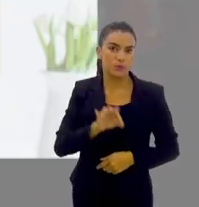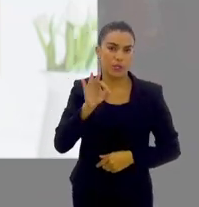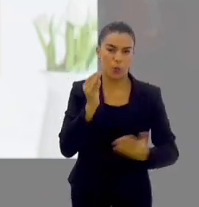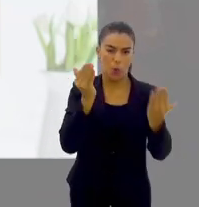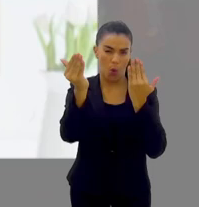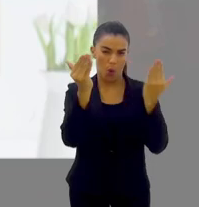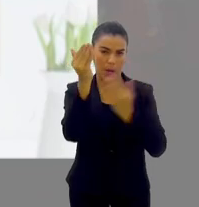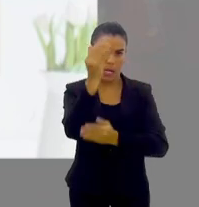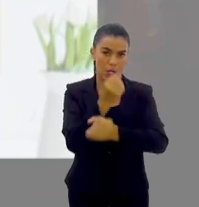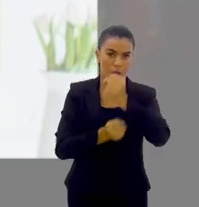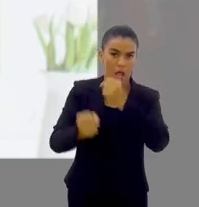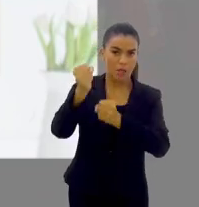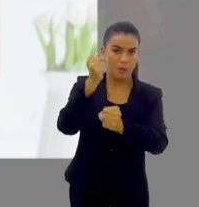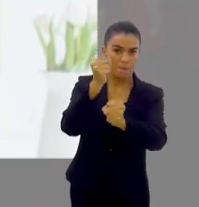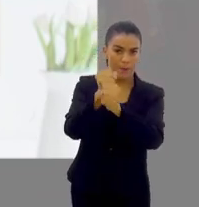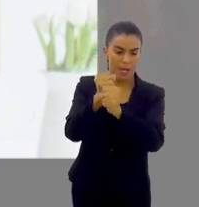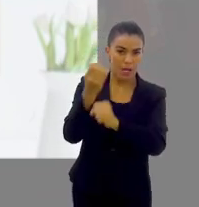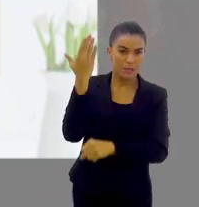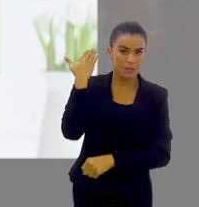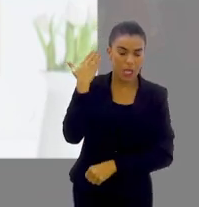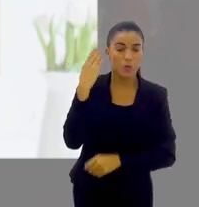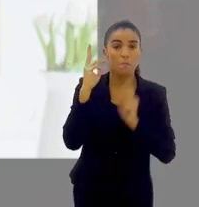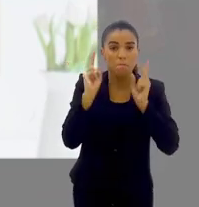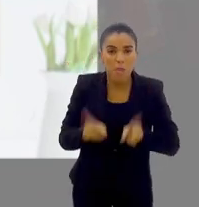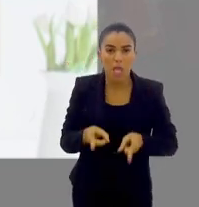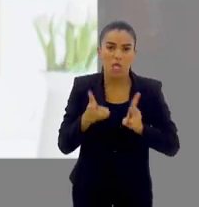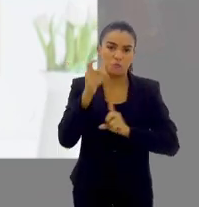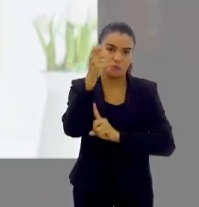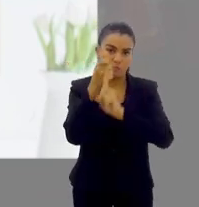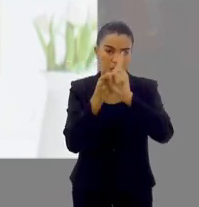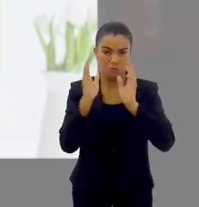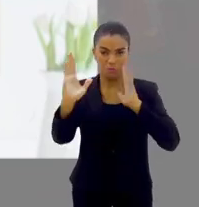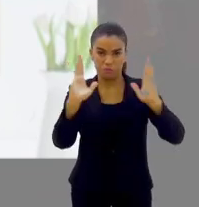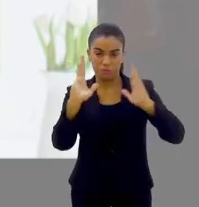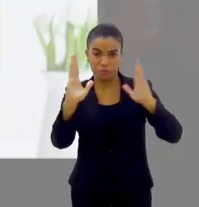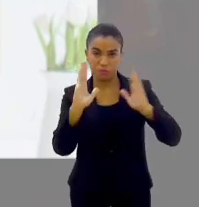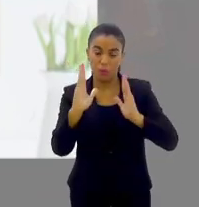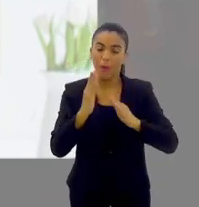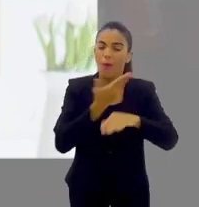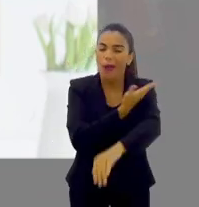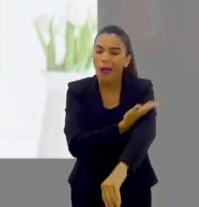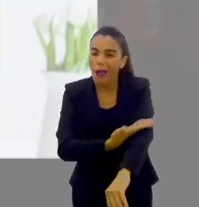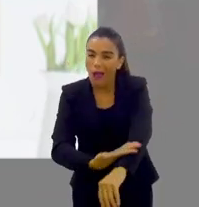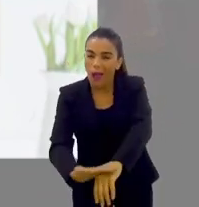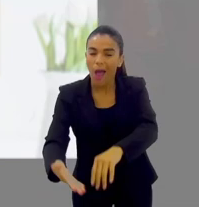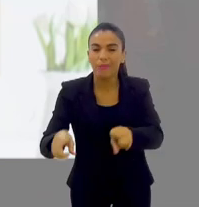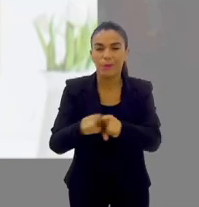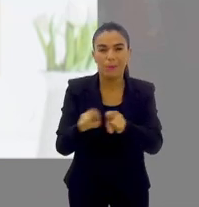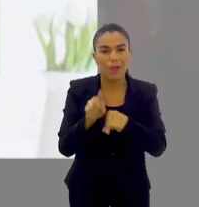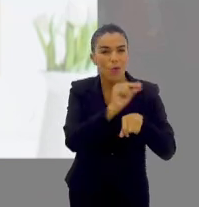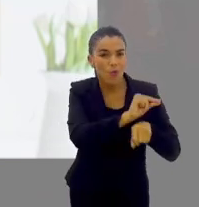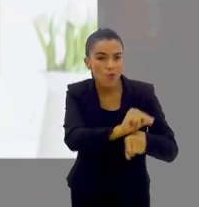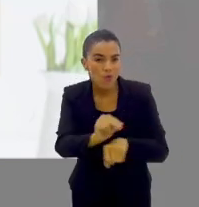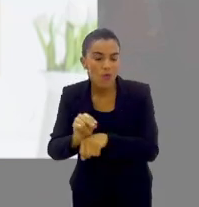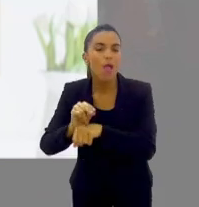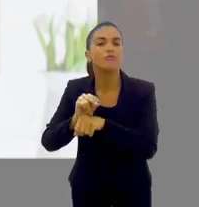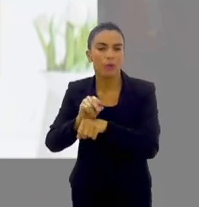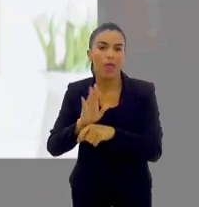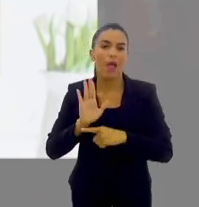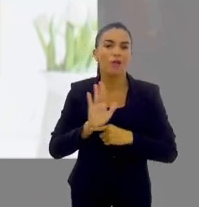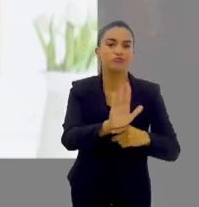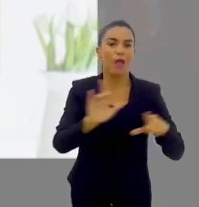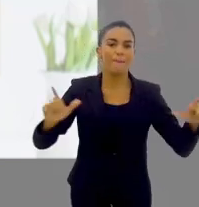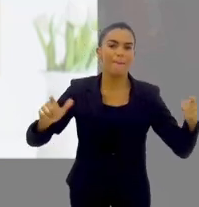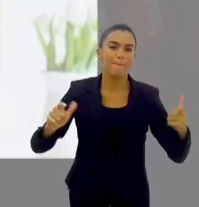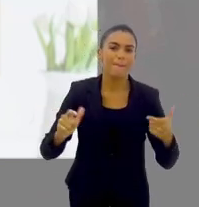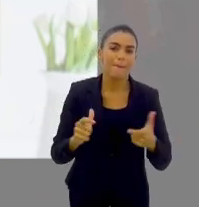1.000% em comparação ao mesmo período do ano passado. Mas alguns hábitos e cuidados podem ser realizados para ajudar a